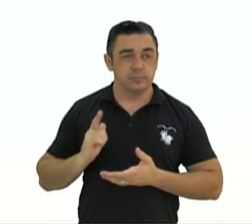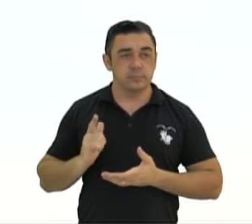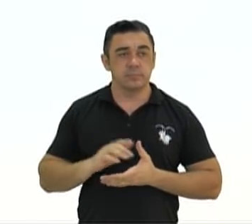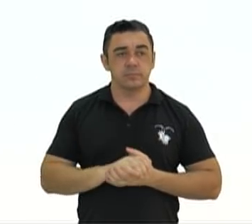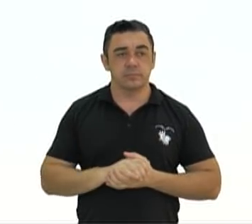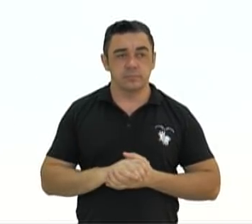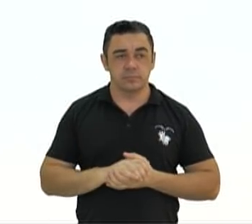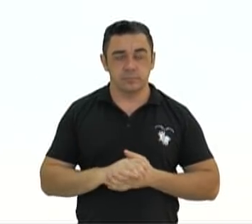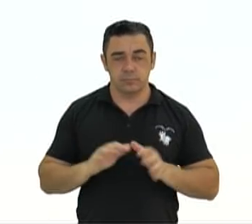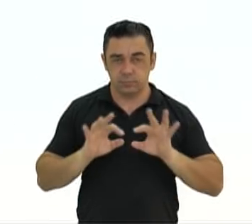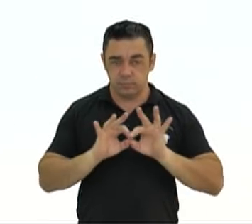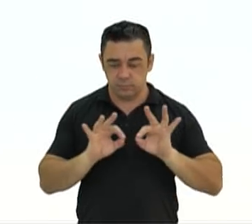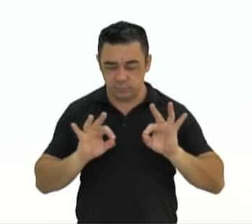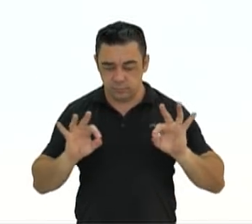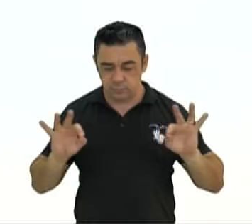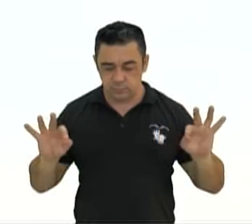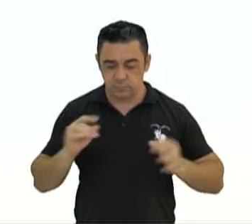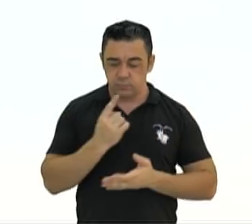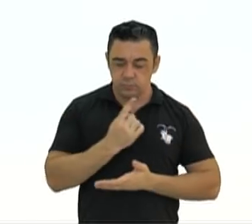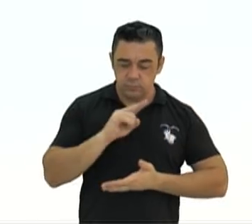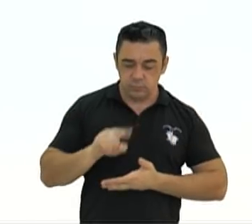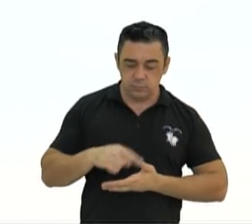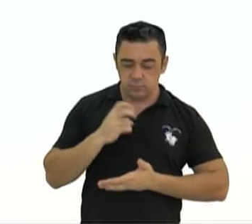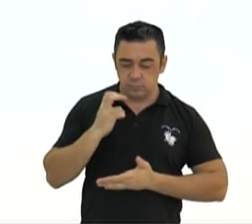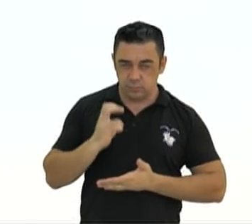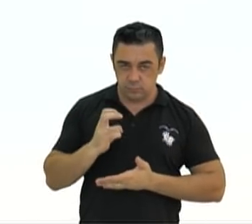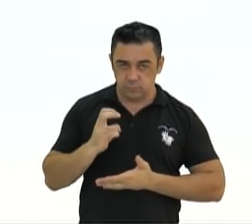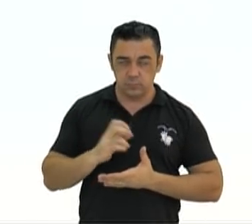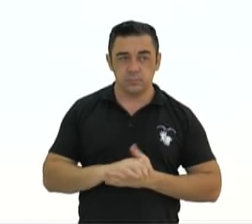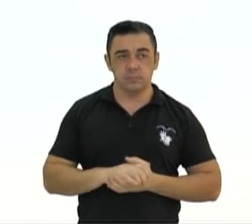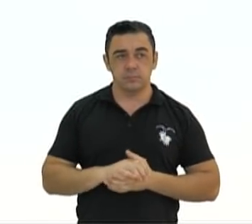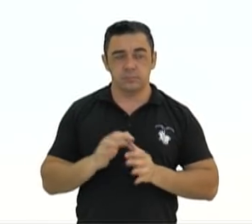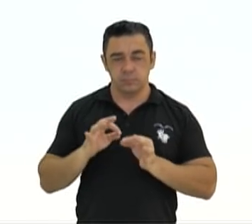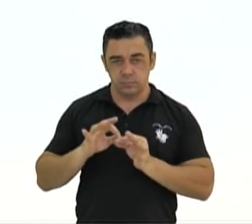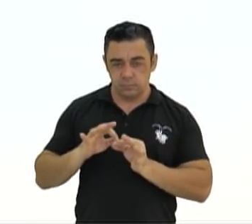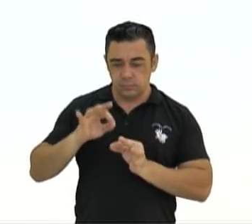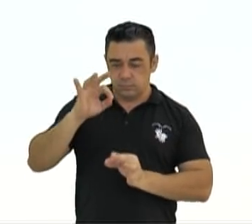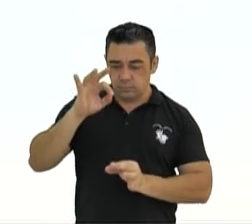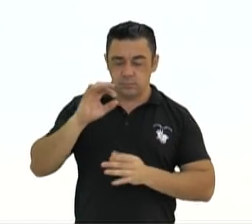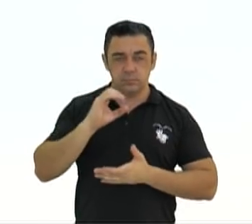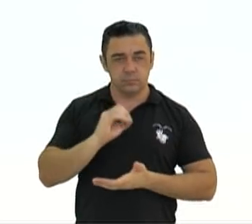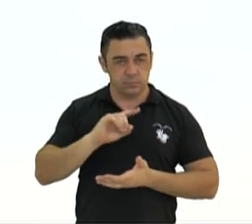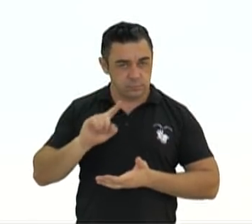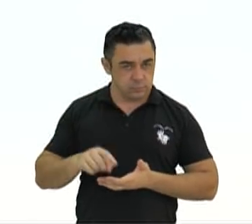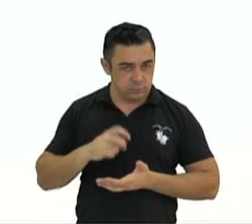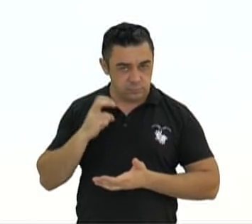temos comprimento de 1,5 e altura de